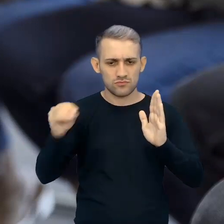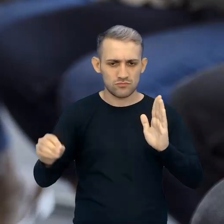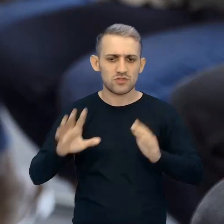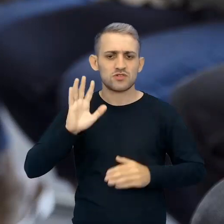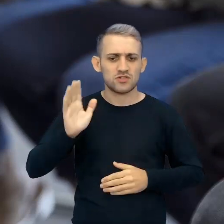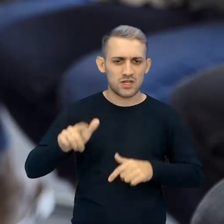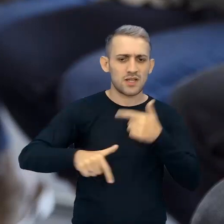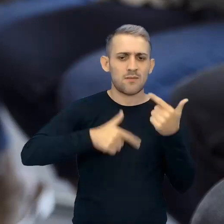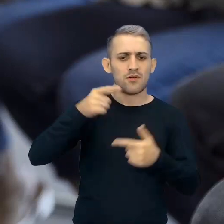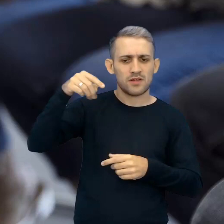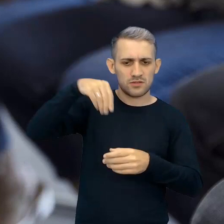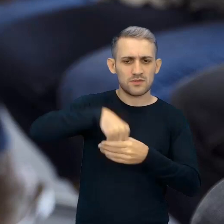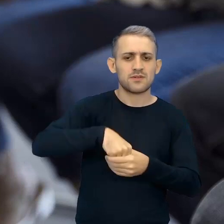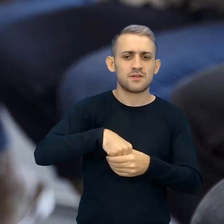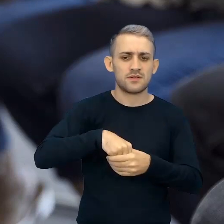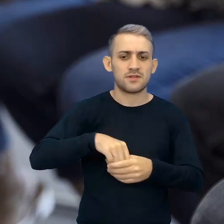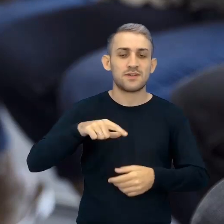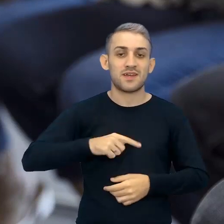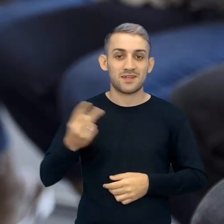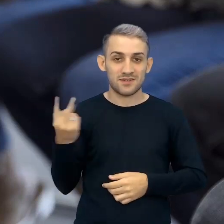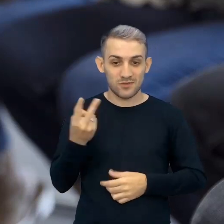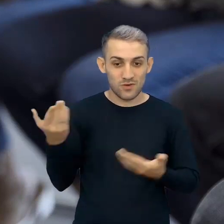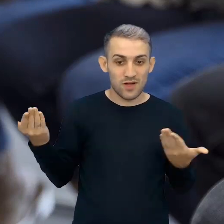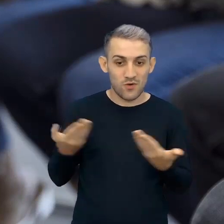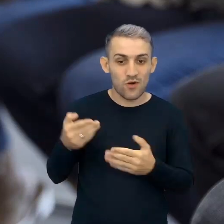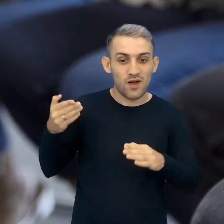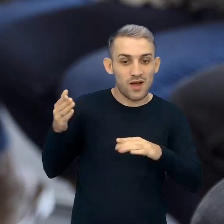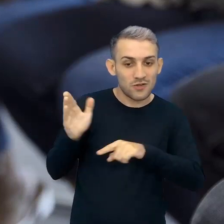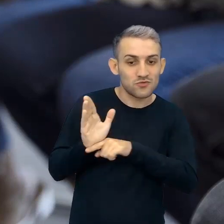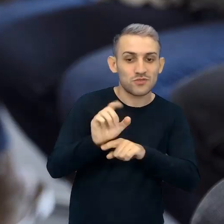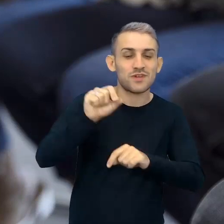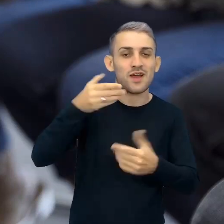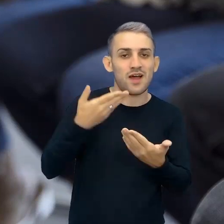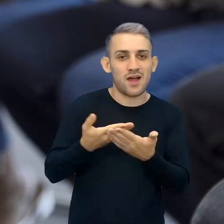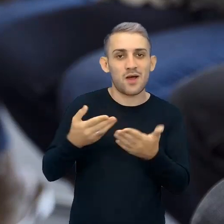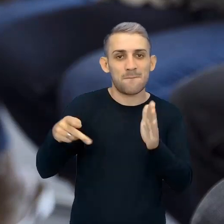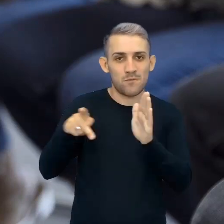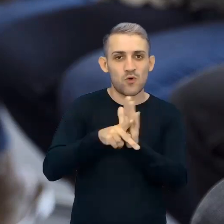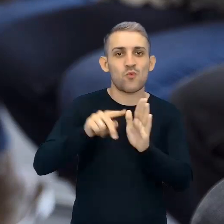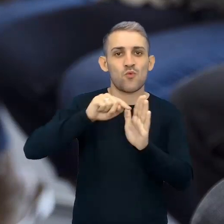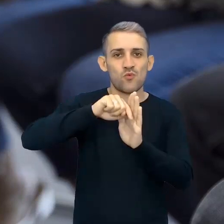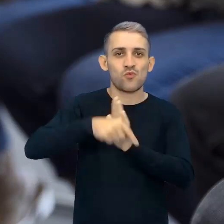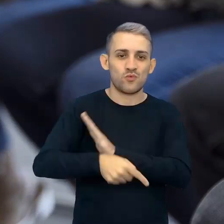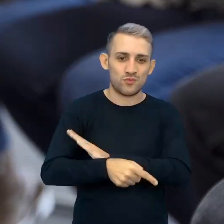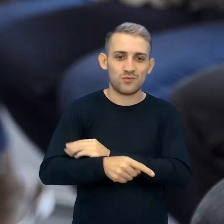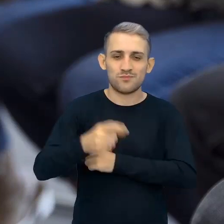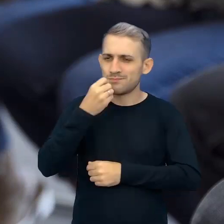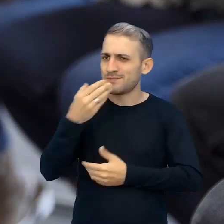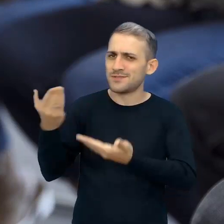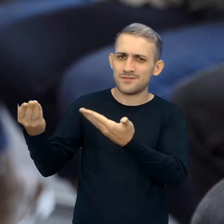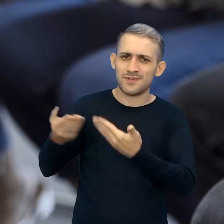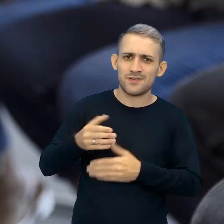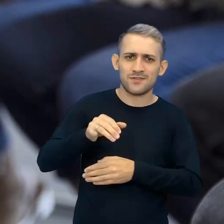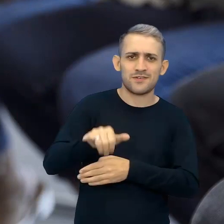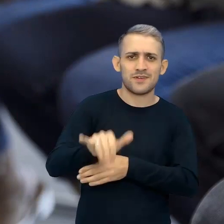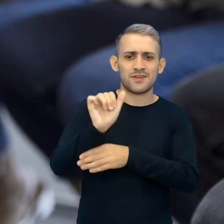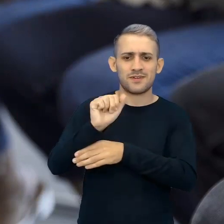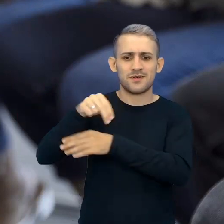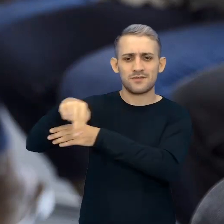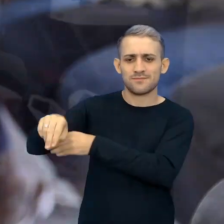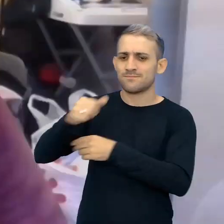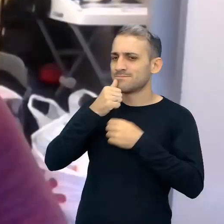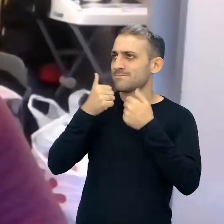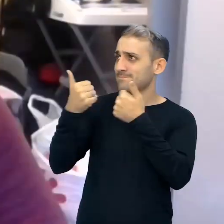Paulon e está pela segunda vez contribuindo aí com a nossa aula, o nosso aprofundamento curricular. Seja bem-vindo, Ian Rodrigues, tudo bem?